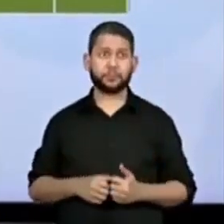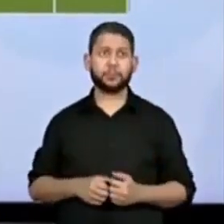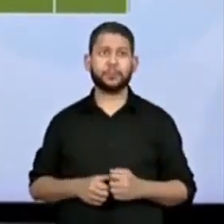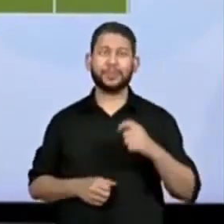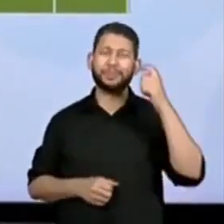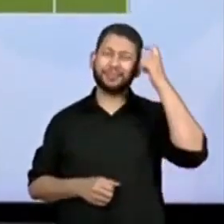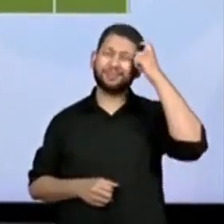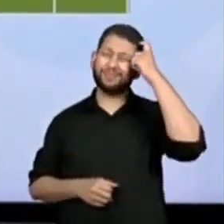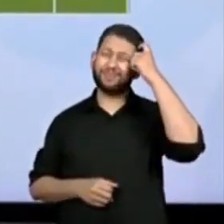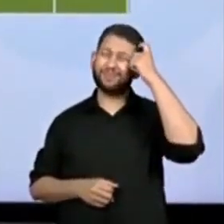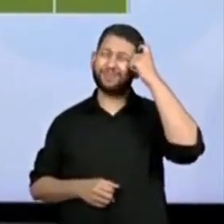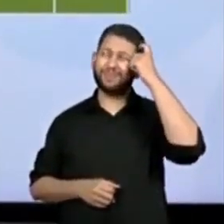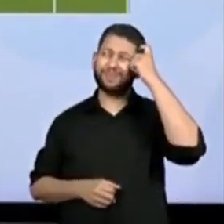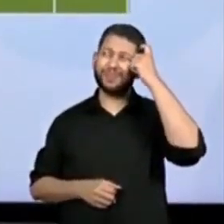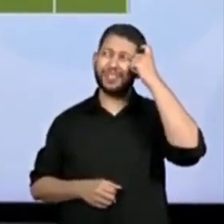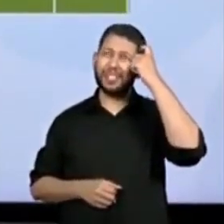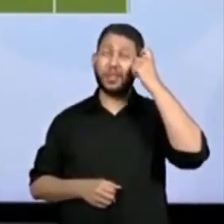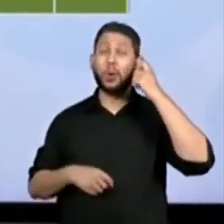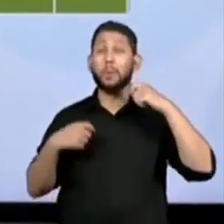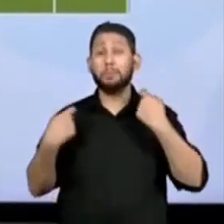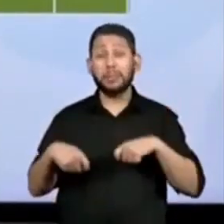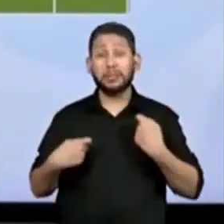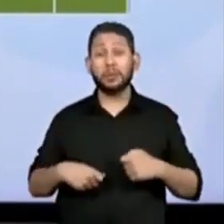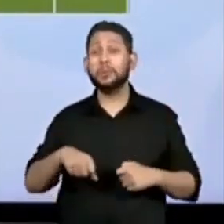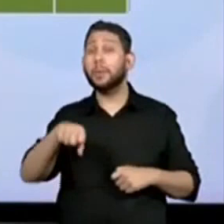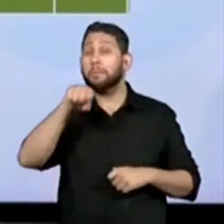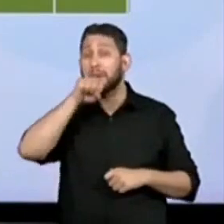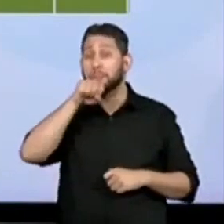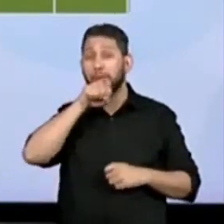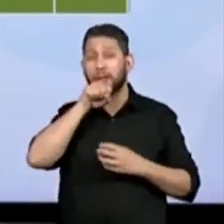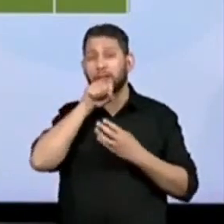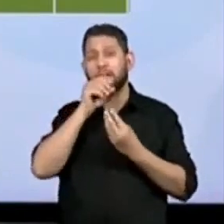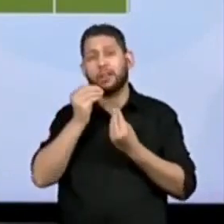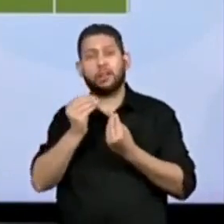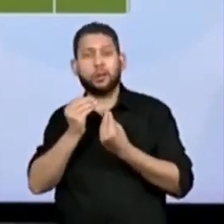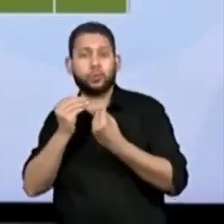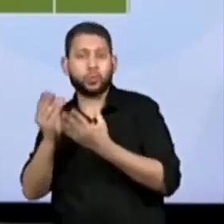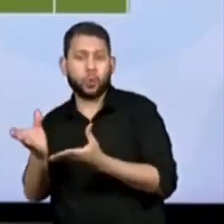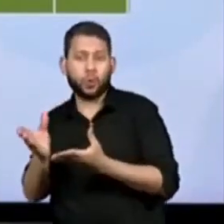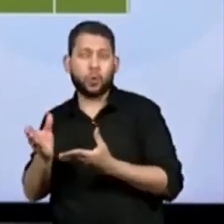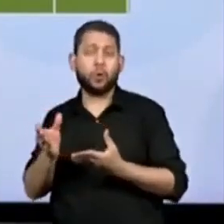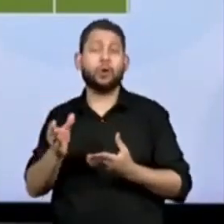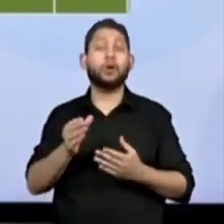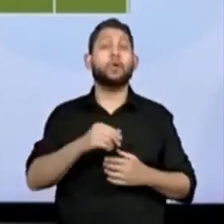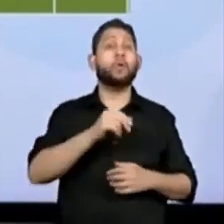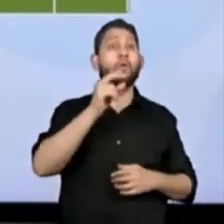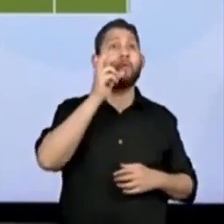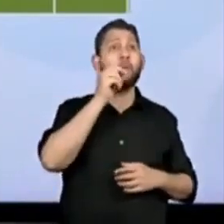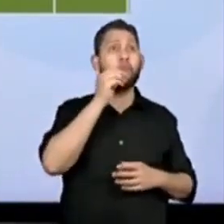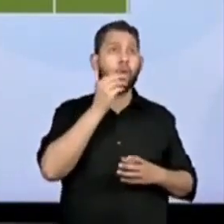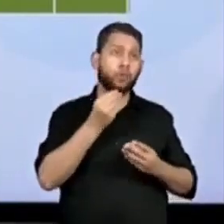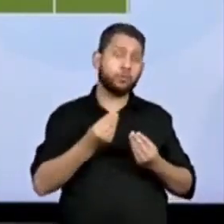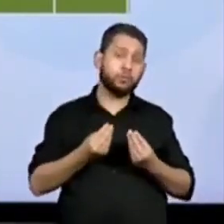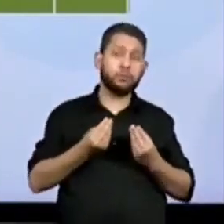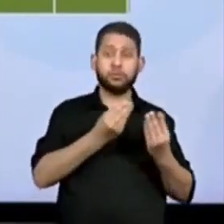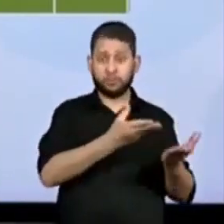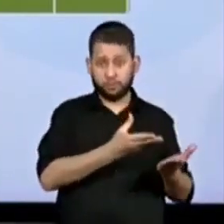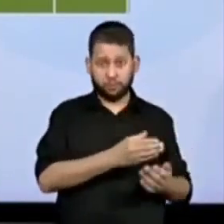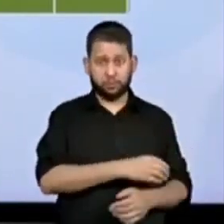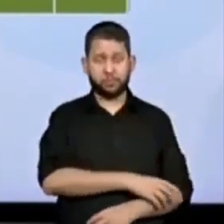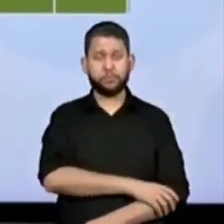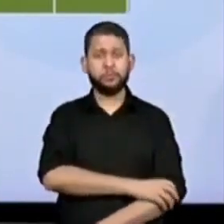eu tenho que fazer a divisão para a mãe da Ana Lúcia vou colocar sua mãe tá e a